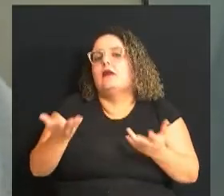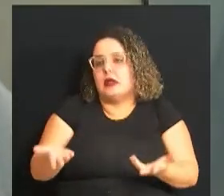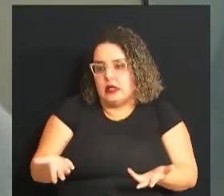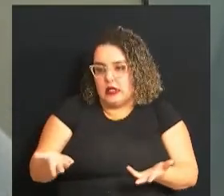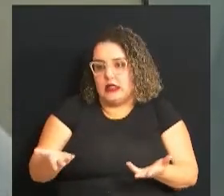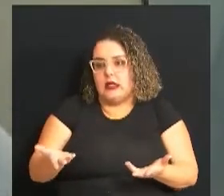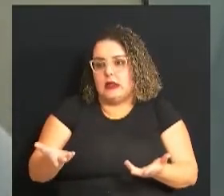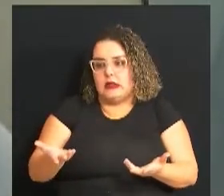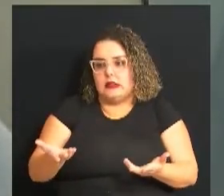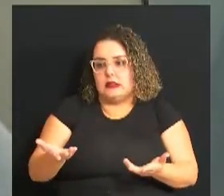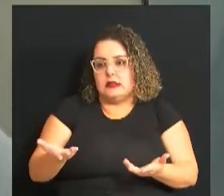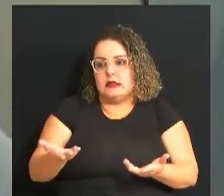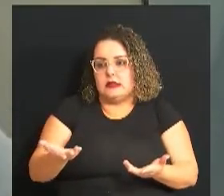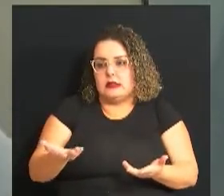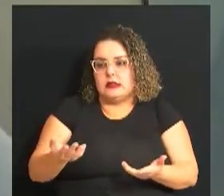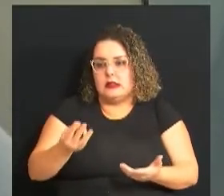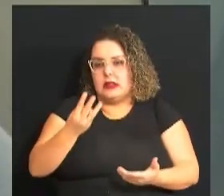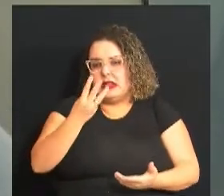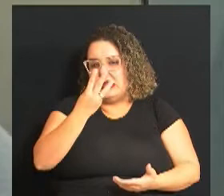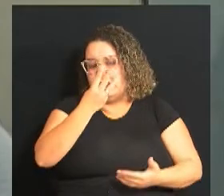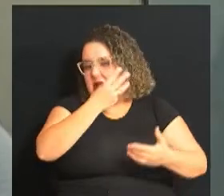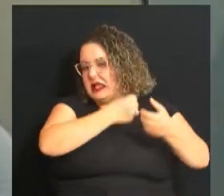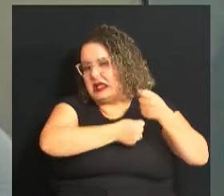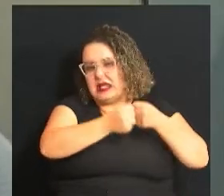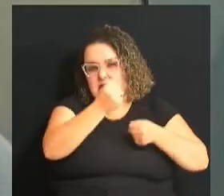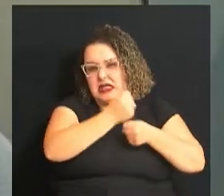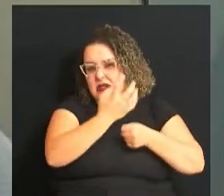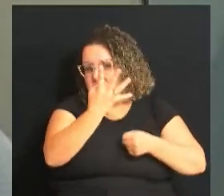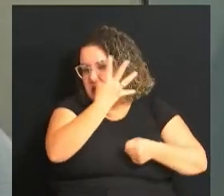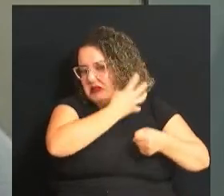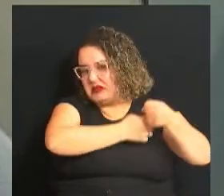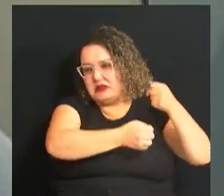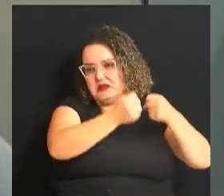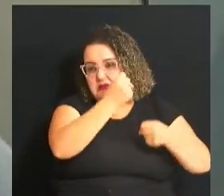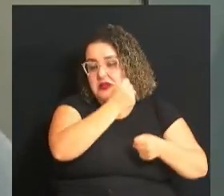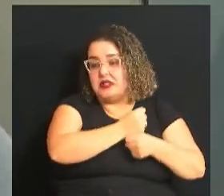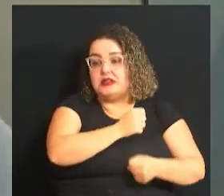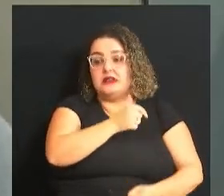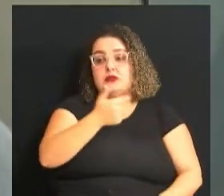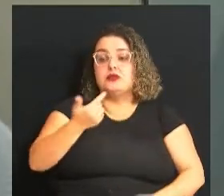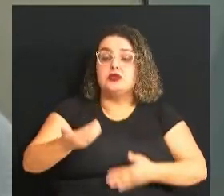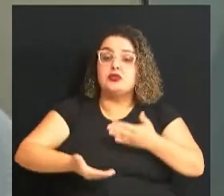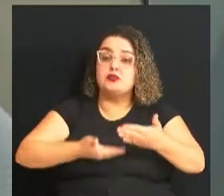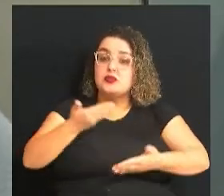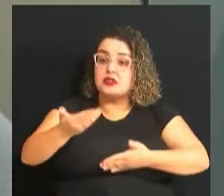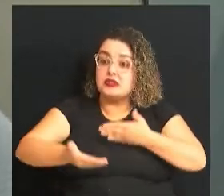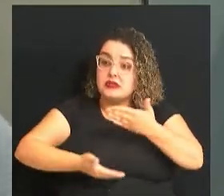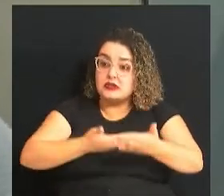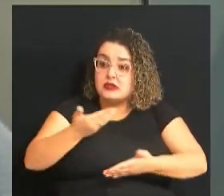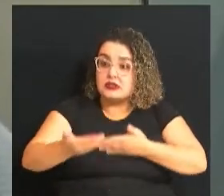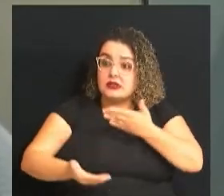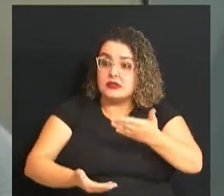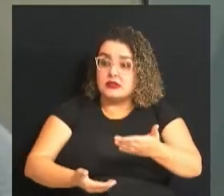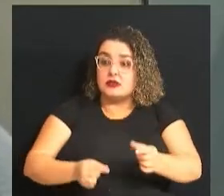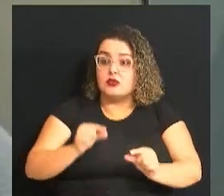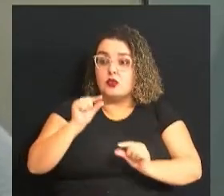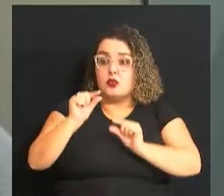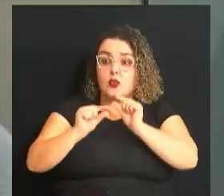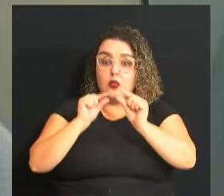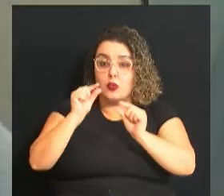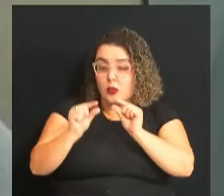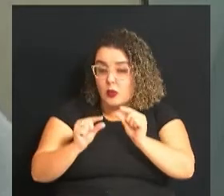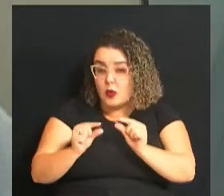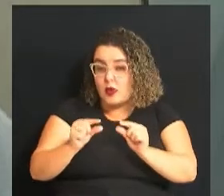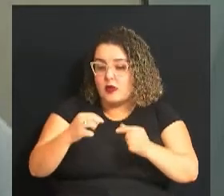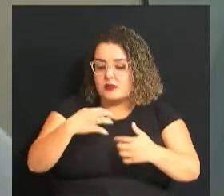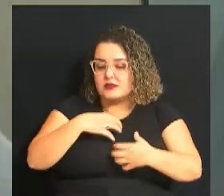Até 3, 4 anos atrás, nós não tínhamos tratamento com poucos efeitos